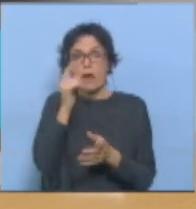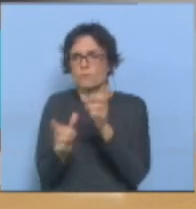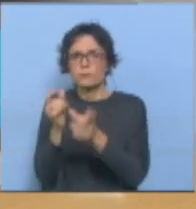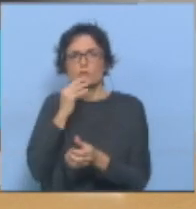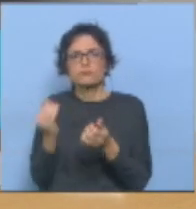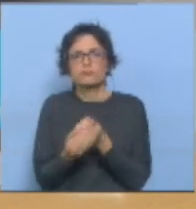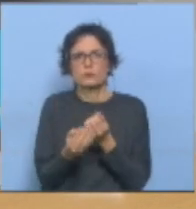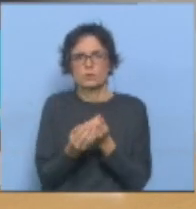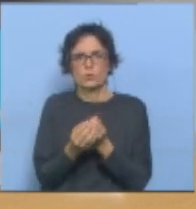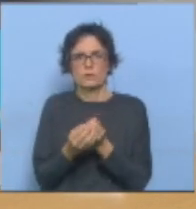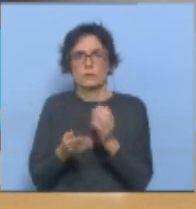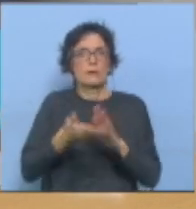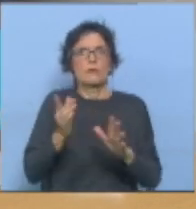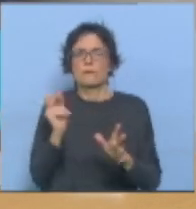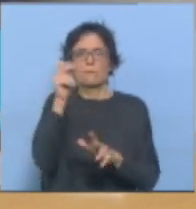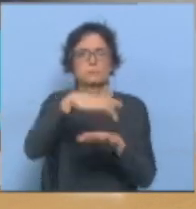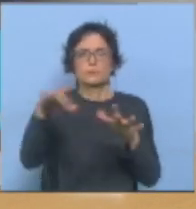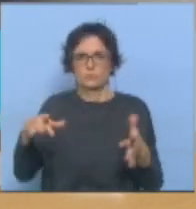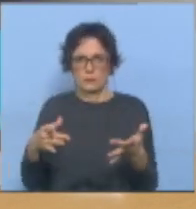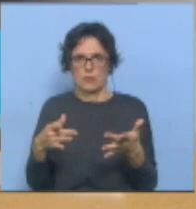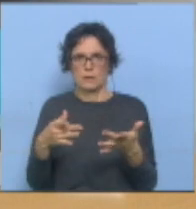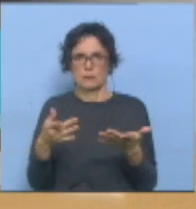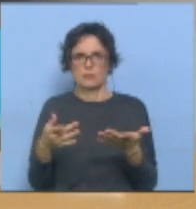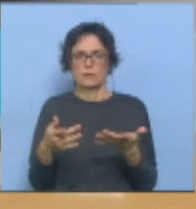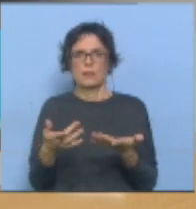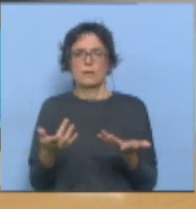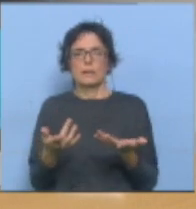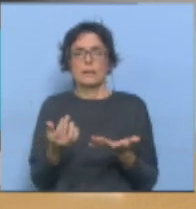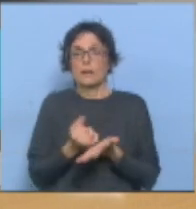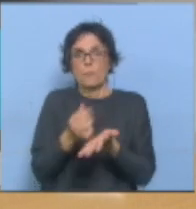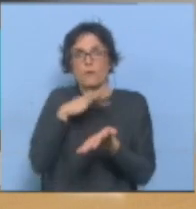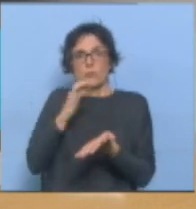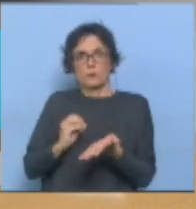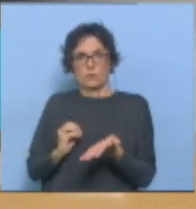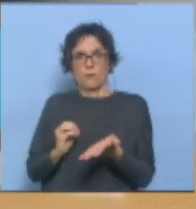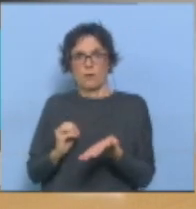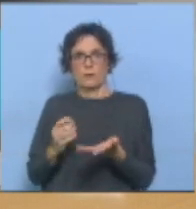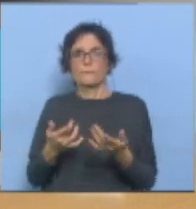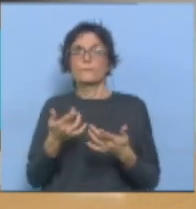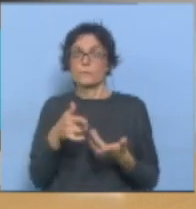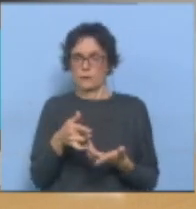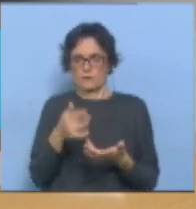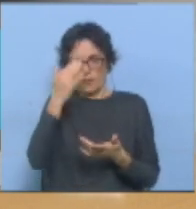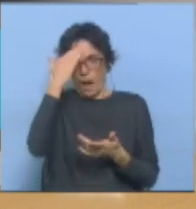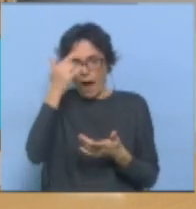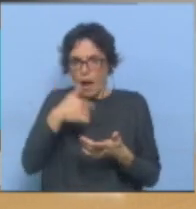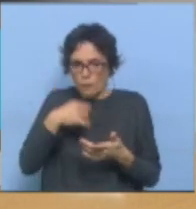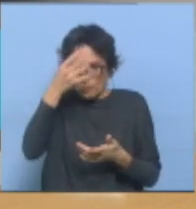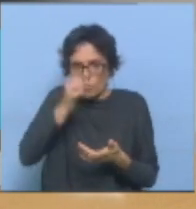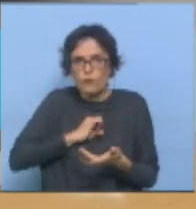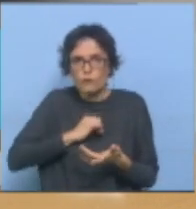hospitais porque as famílias têm dificuldade. Portanto, em vez de trabalharmos nesse tema, que é o tema mais